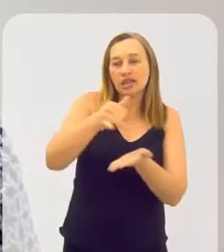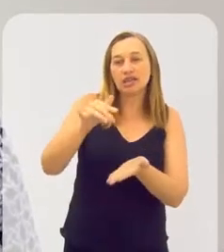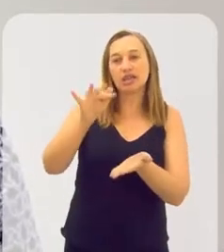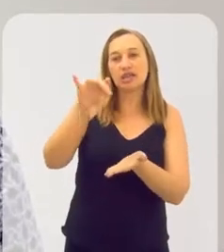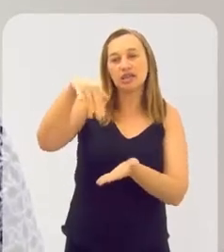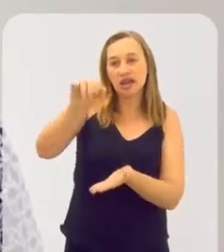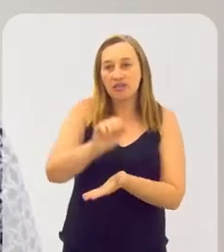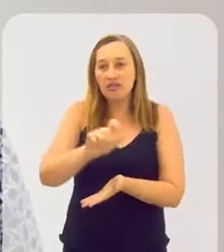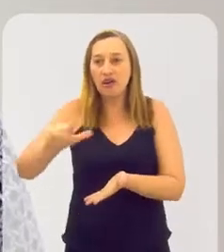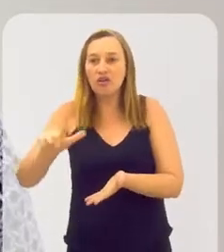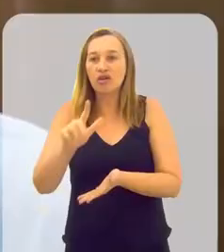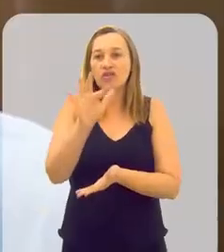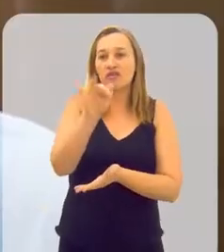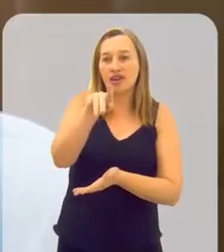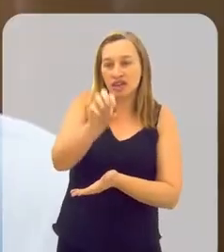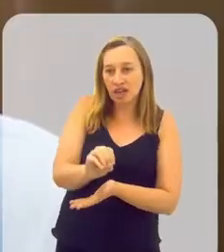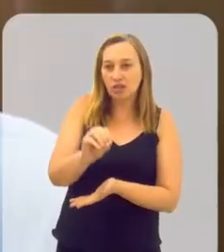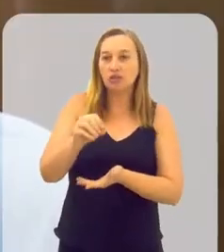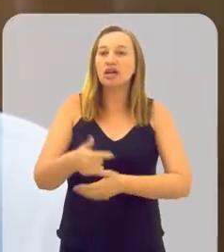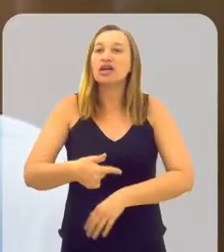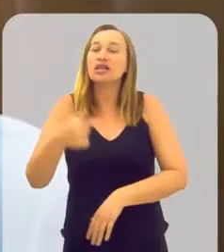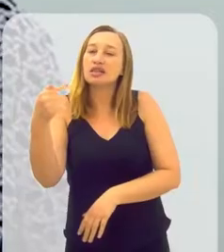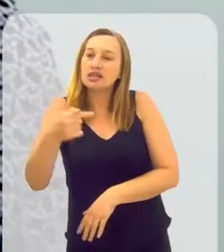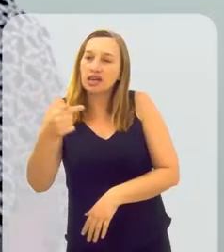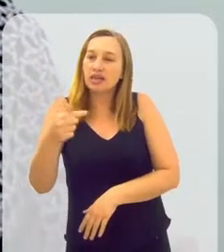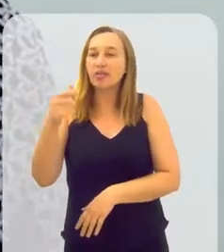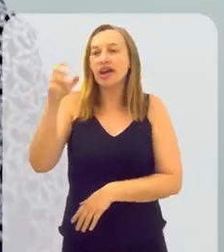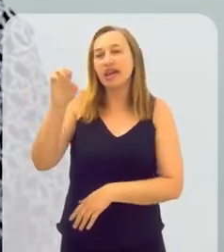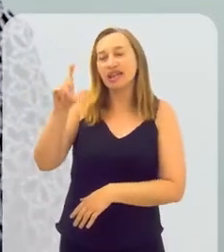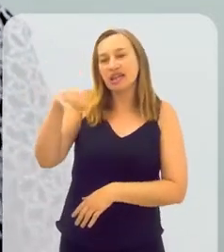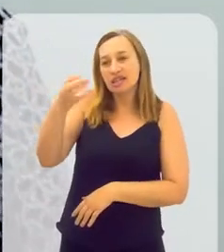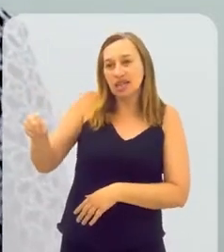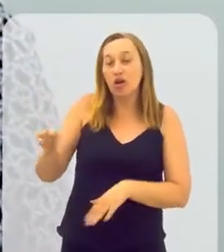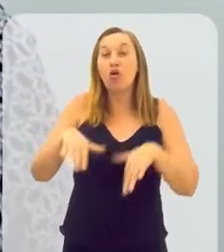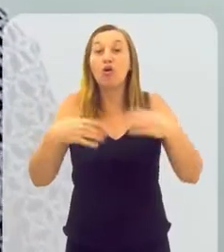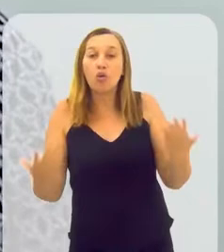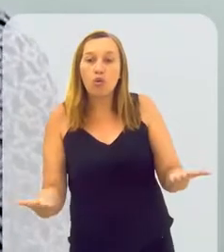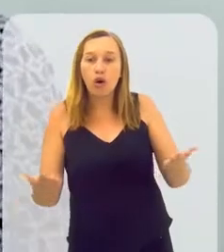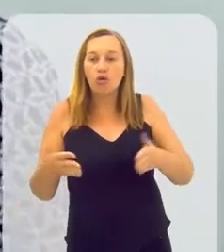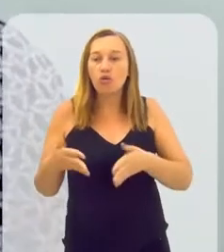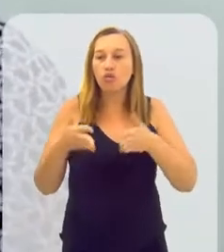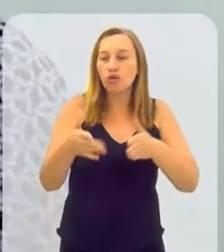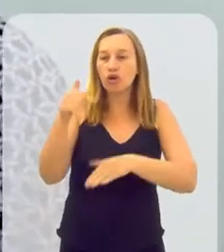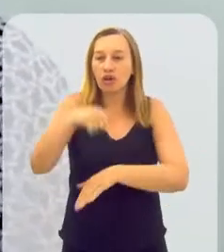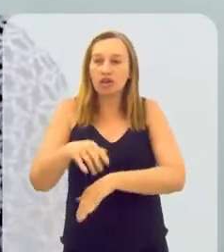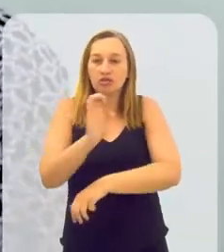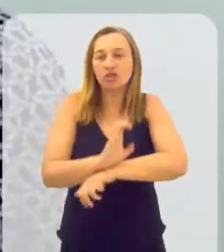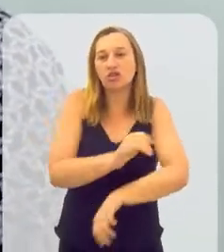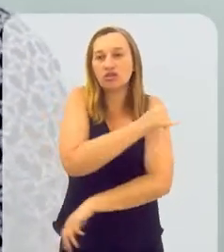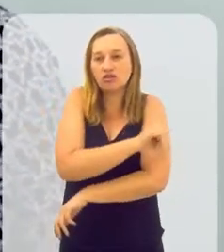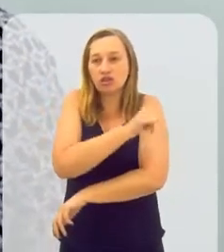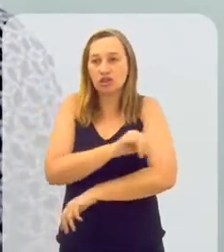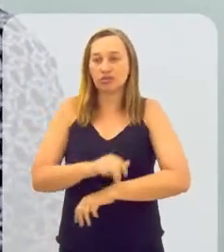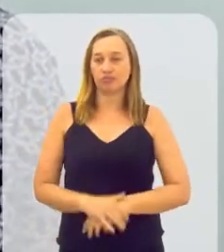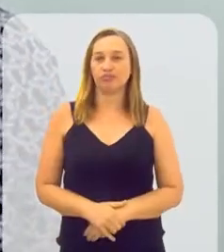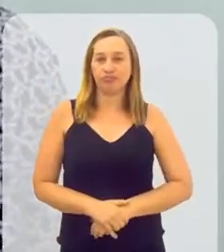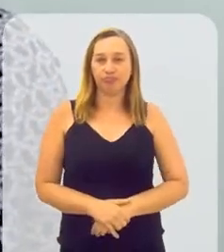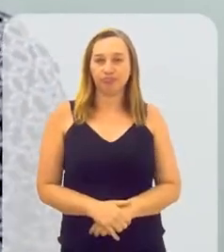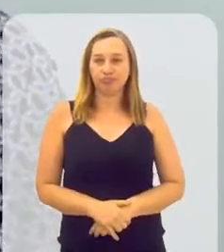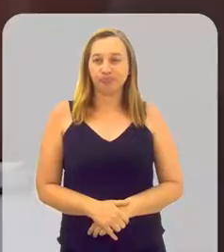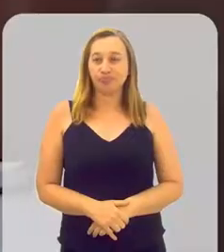da Firjan, Fernando Montera. Nessa 7ª edição, qual o cenário do setor de óleo e gás aqui no estado do Rio de Janeiro?